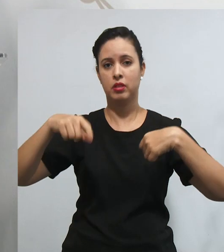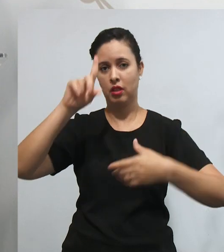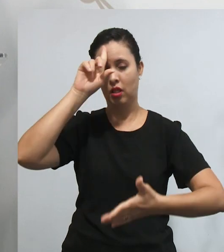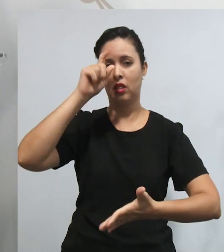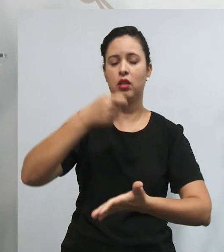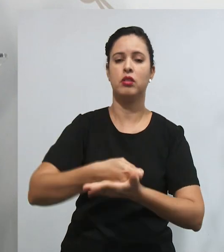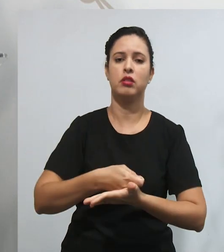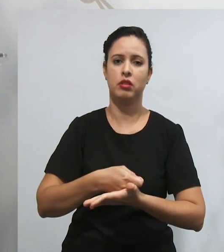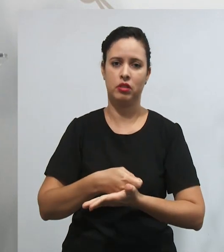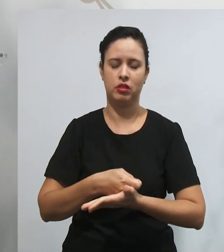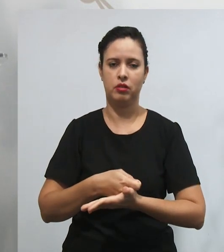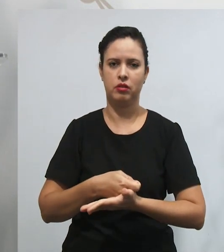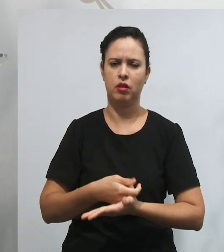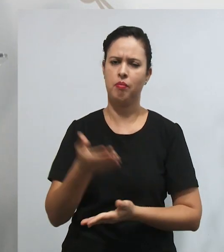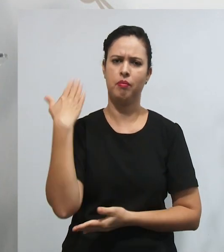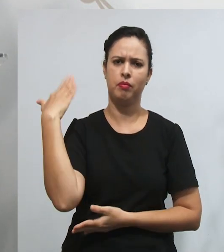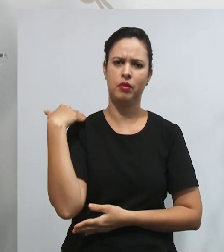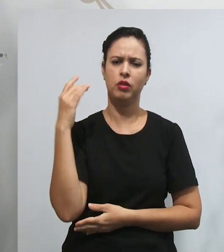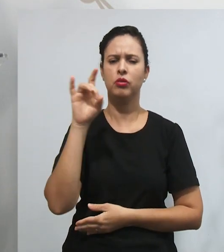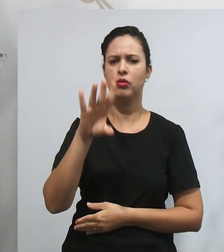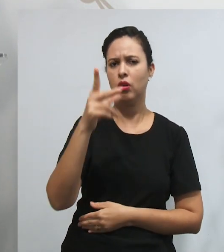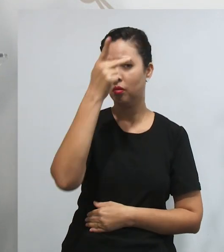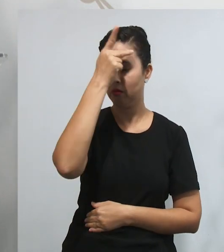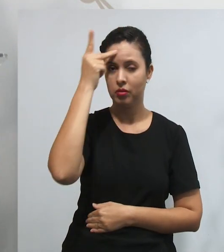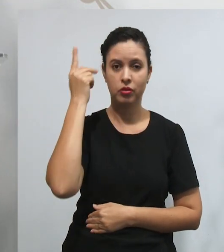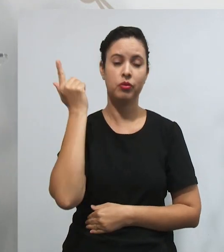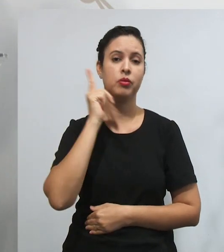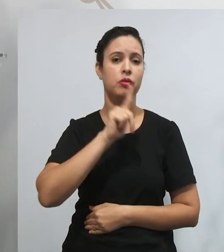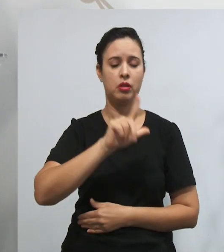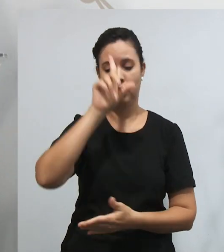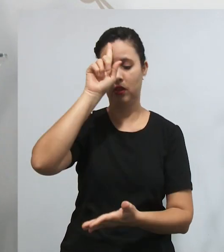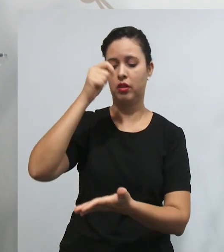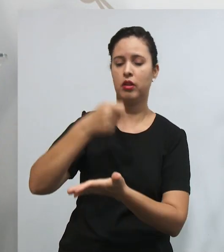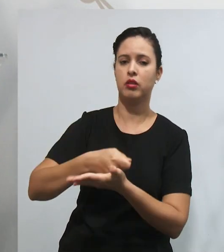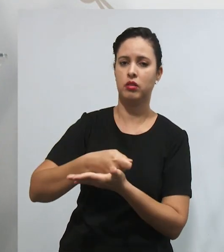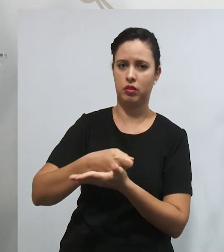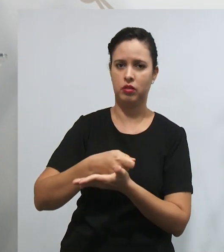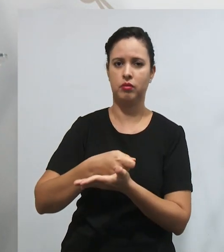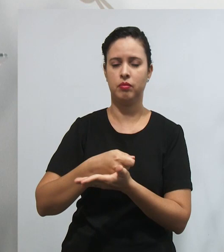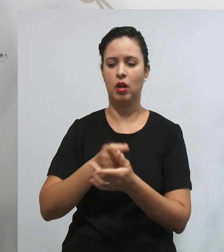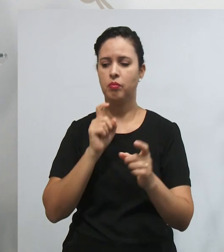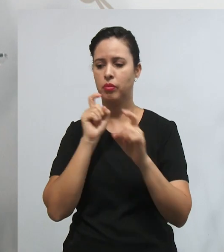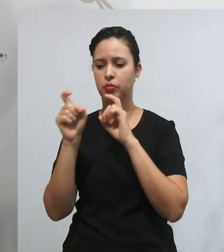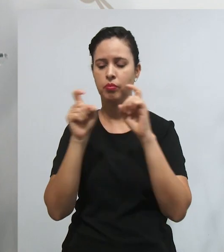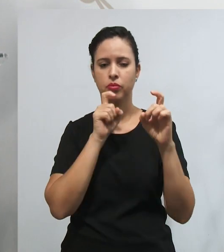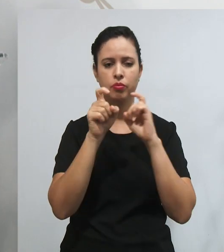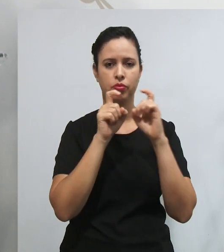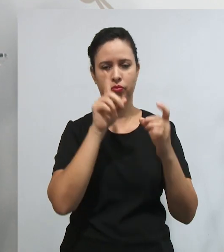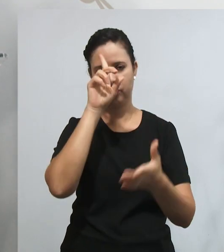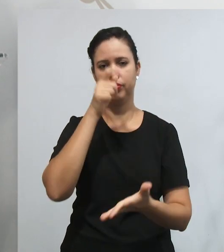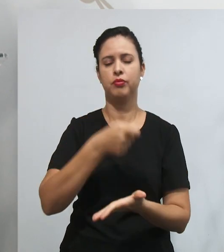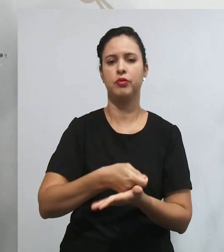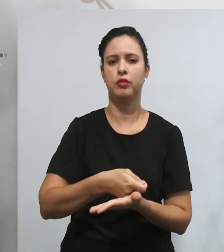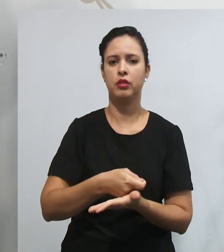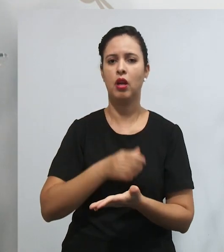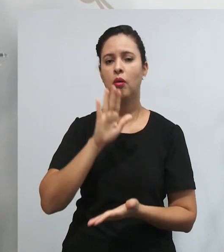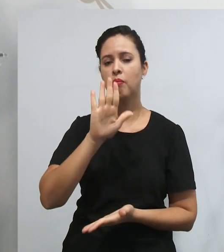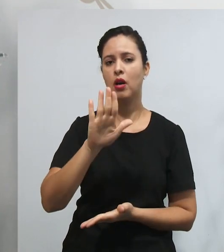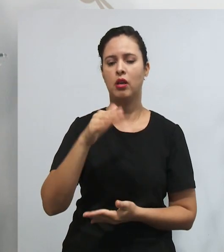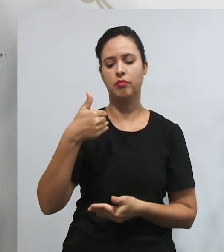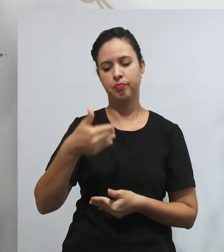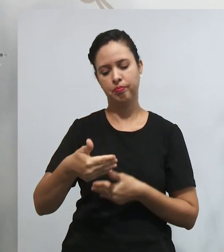humano tomava isso, né? Tinha a experiência, né, as decisões coletivas, né, da alta gestão. Só que